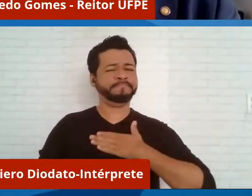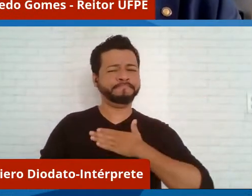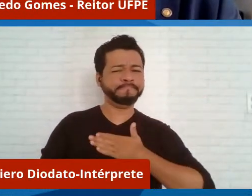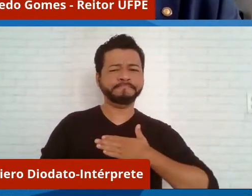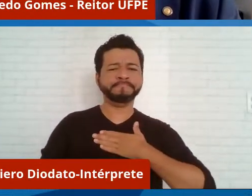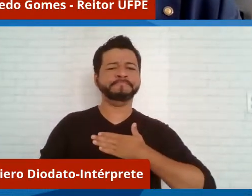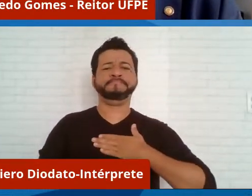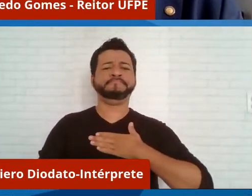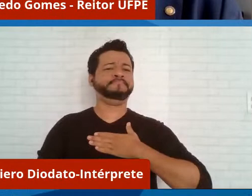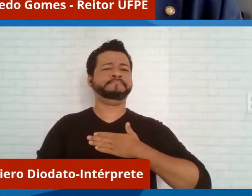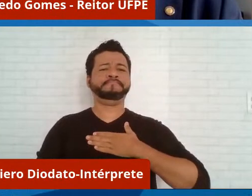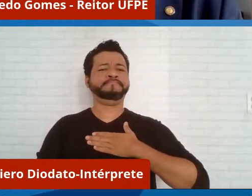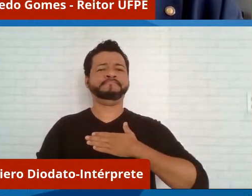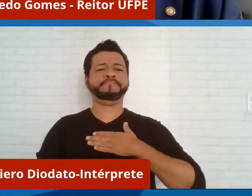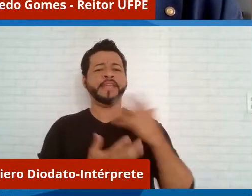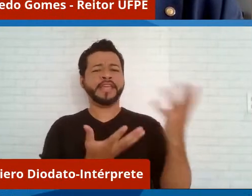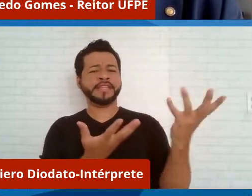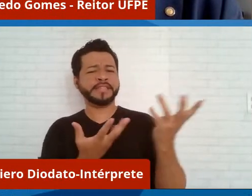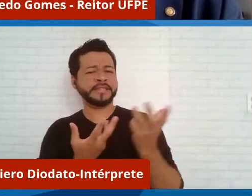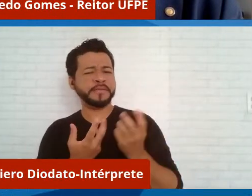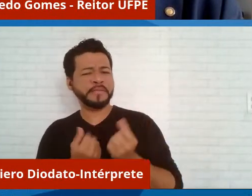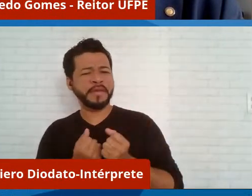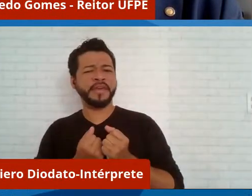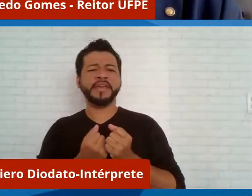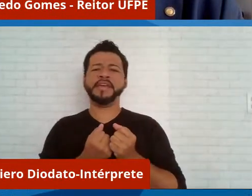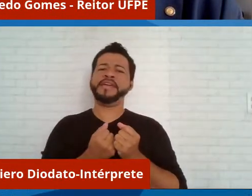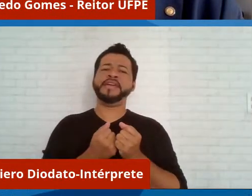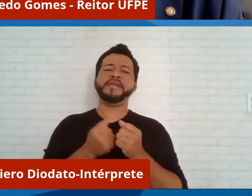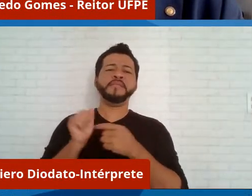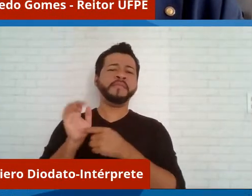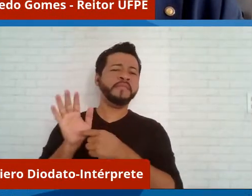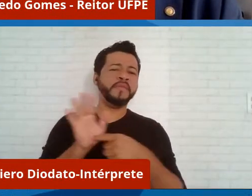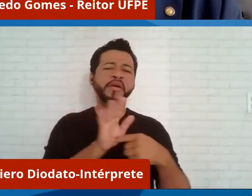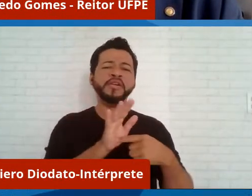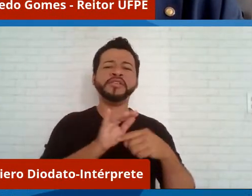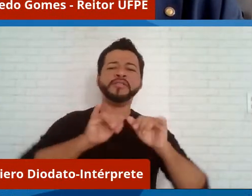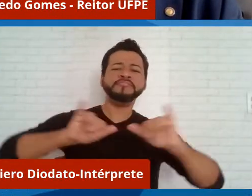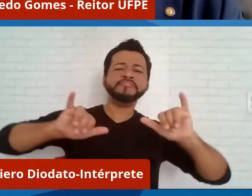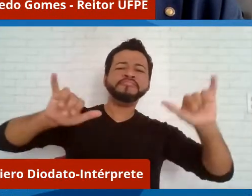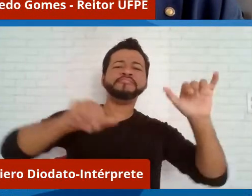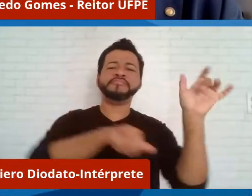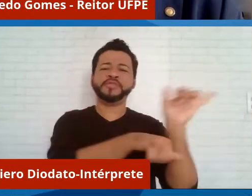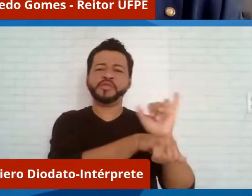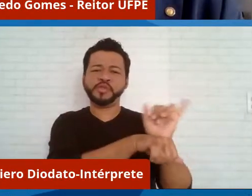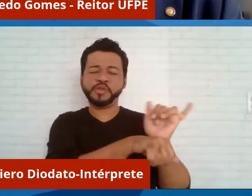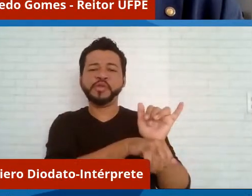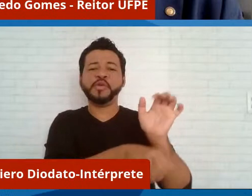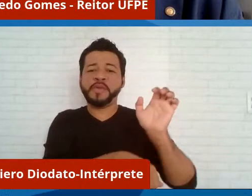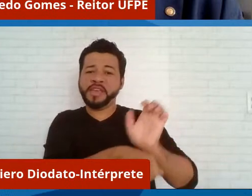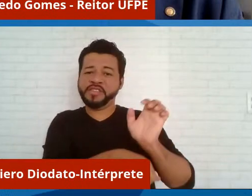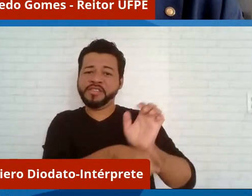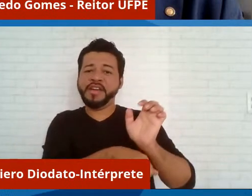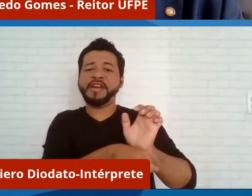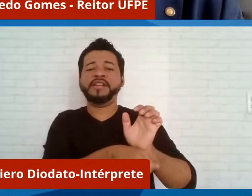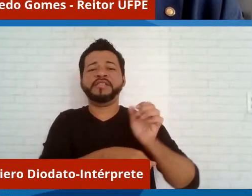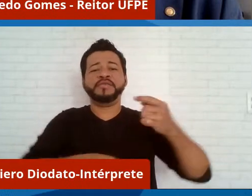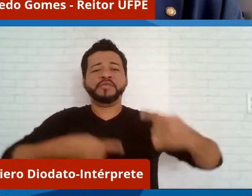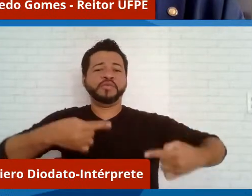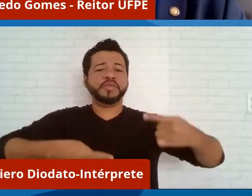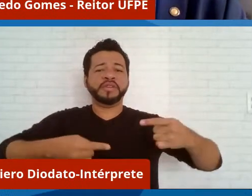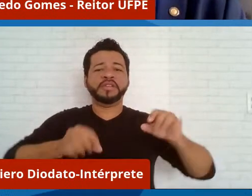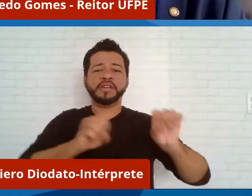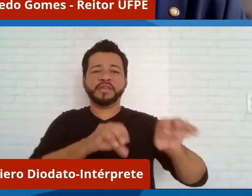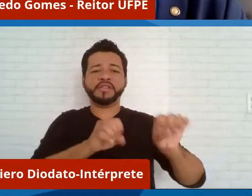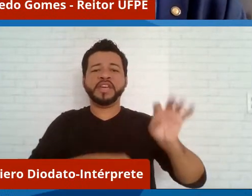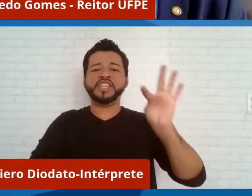transmitir, receber o intercâmbio do GT Estado e Políticas Educacionais, o GT 5 da